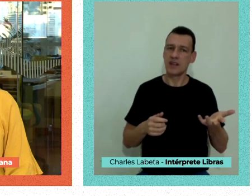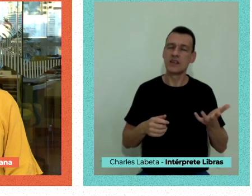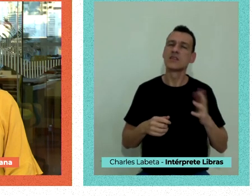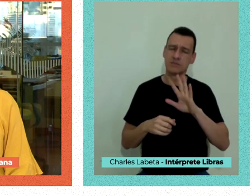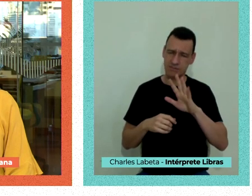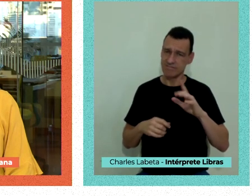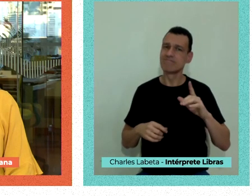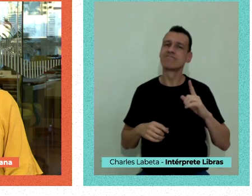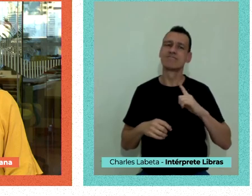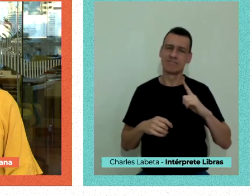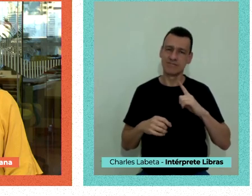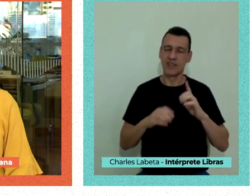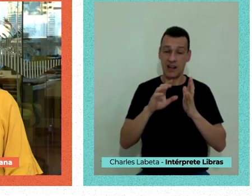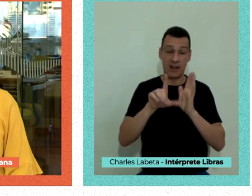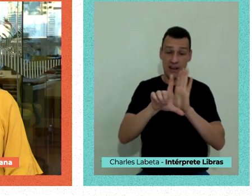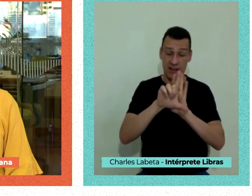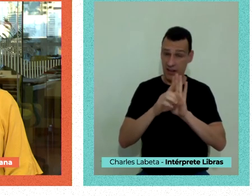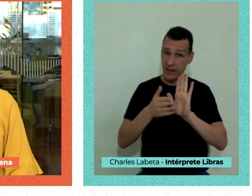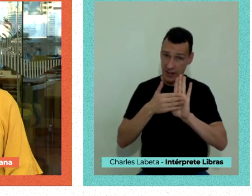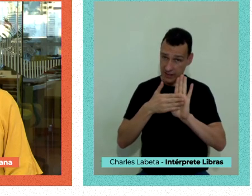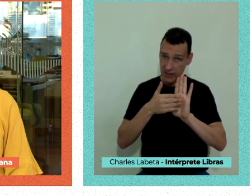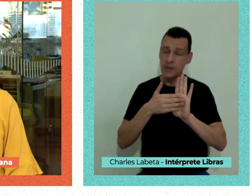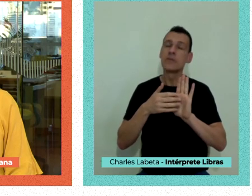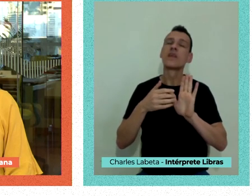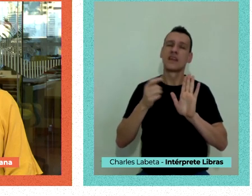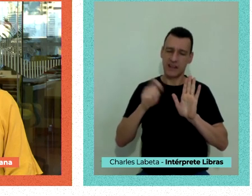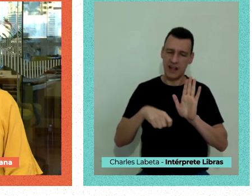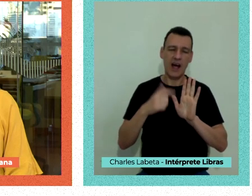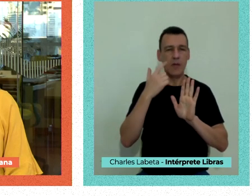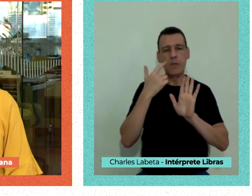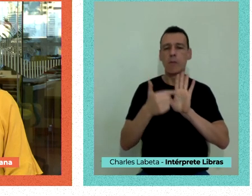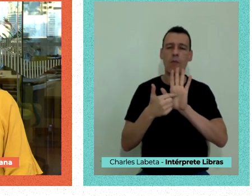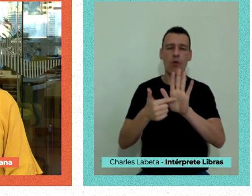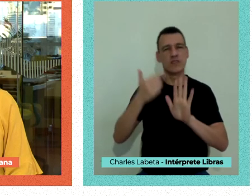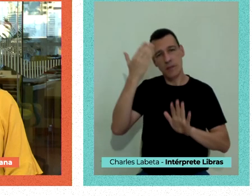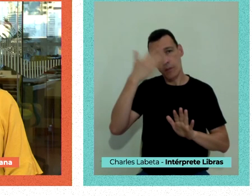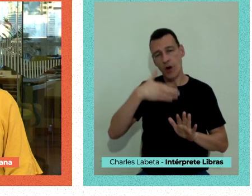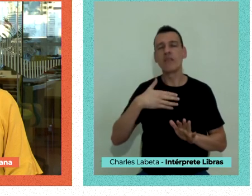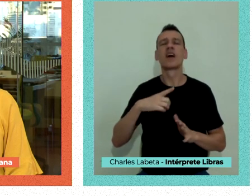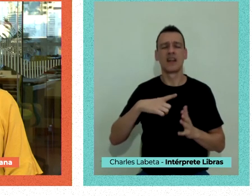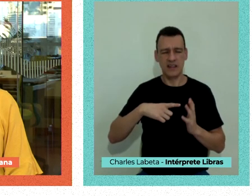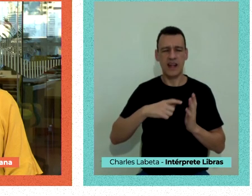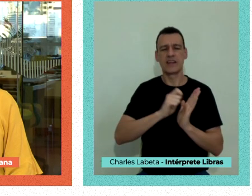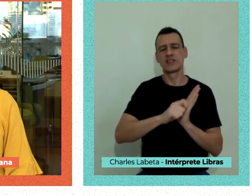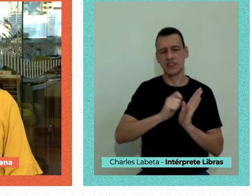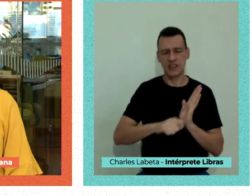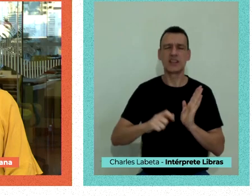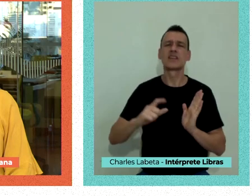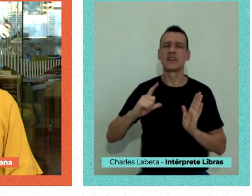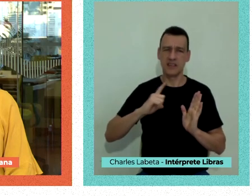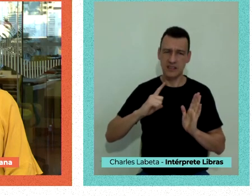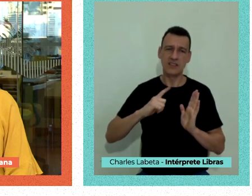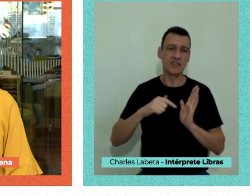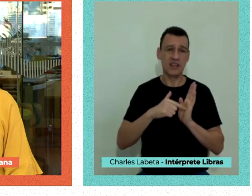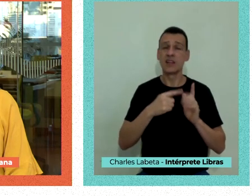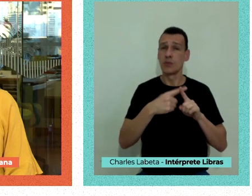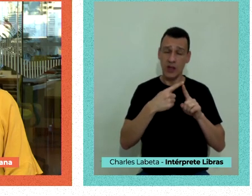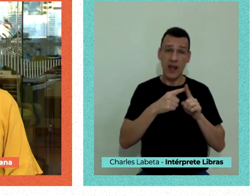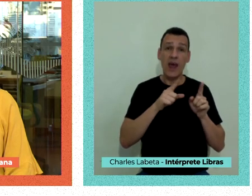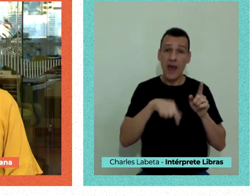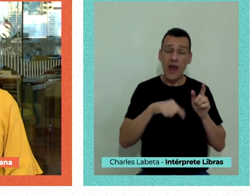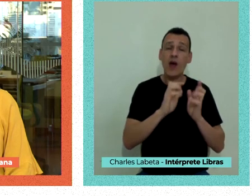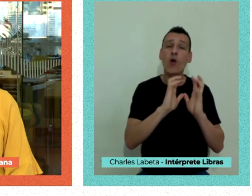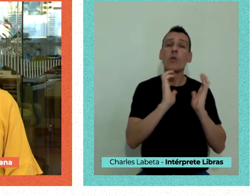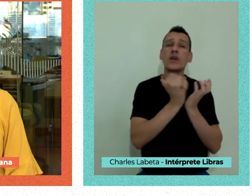através dessa lei, que houve escrita e que essa escrita, na verdade, foi articulada por toda uma comunidade.